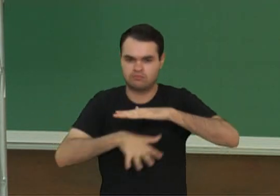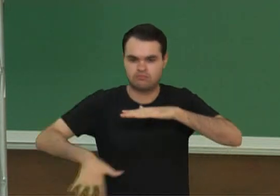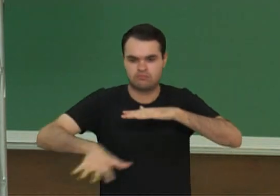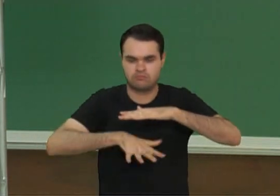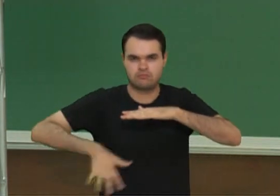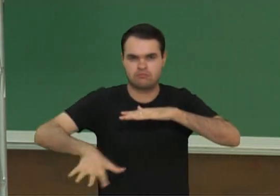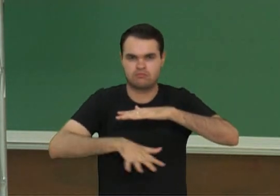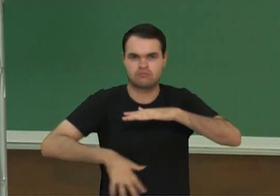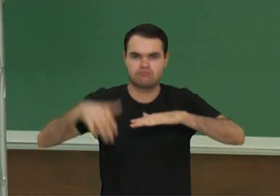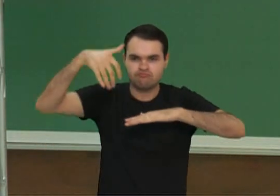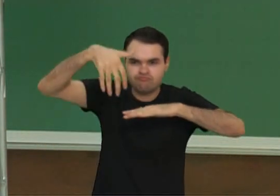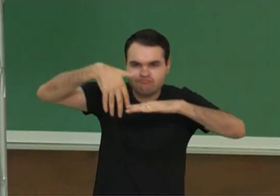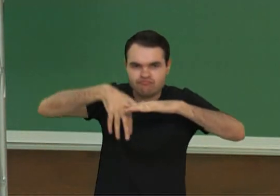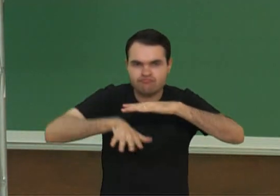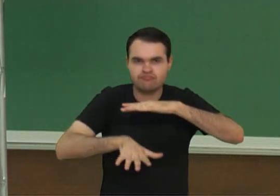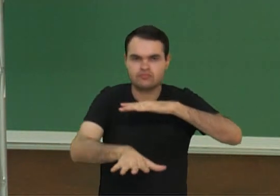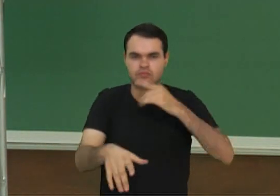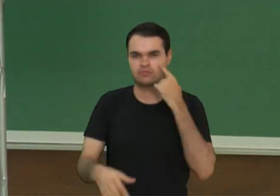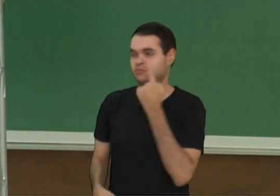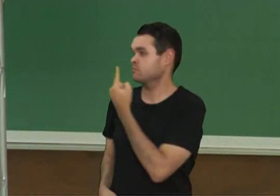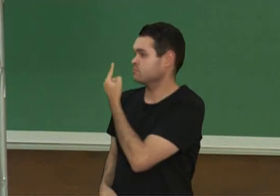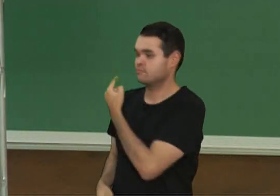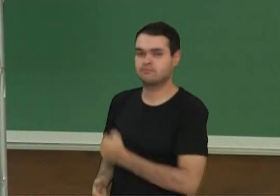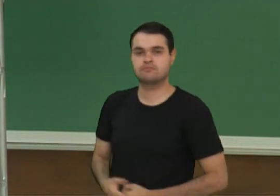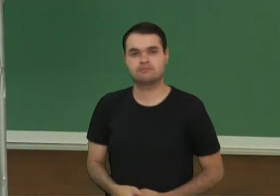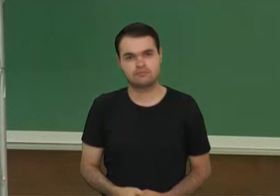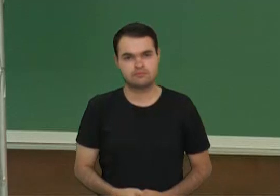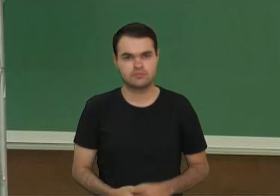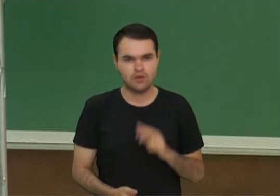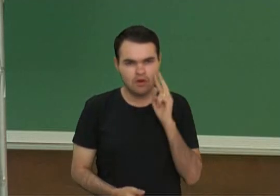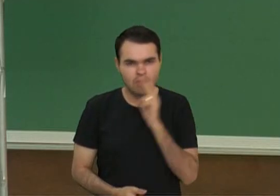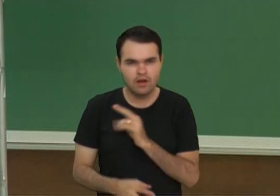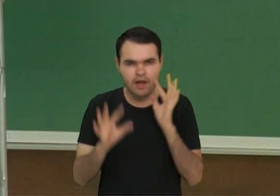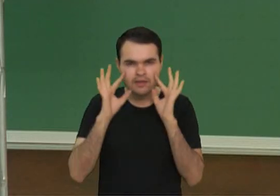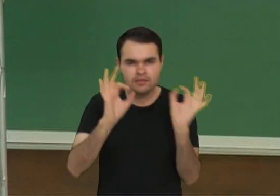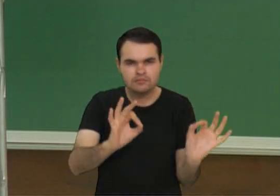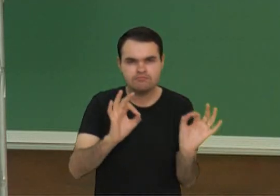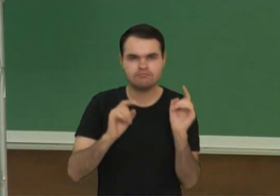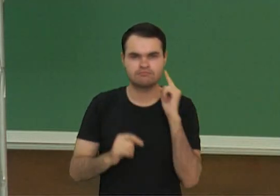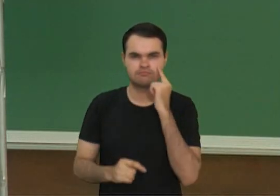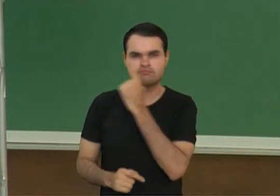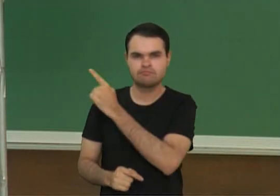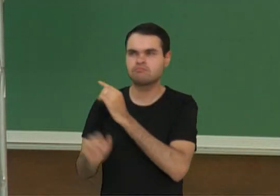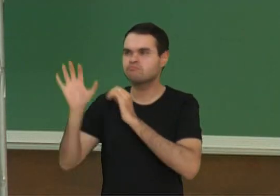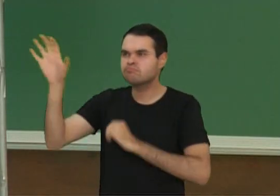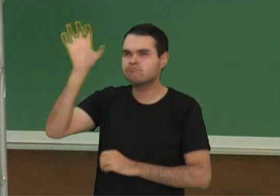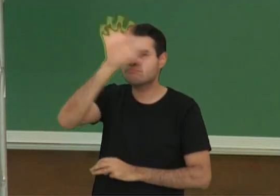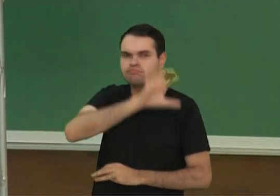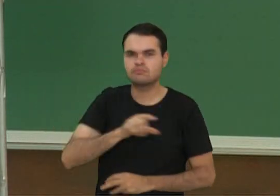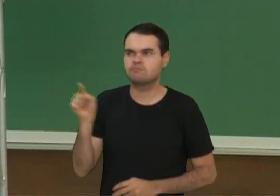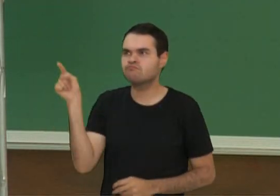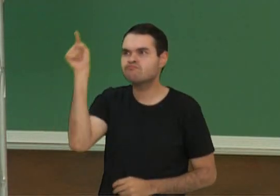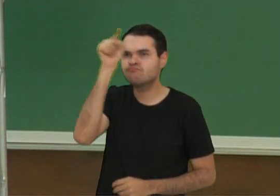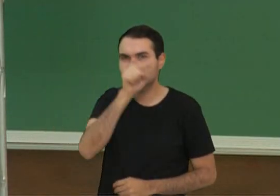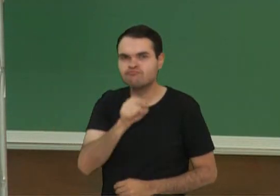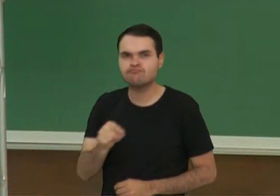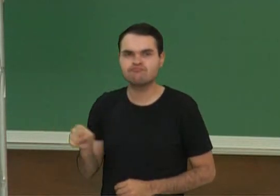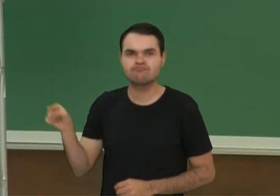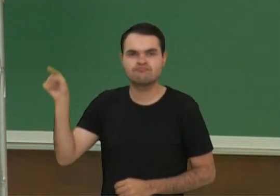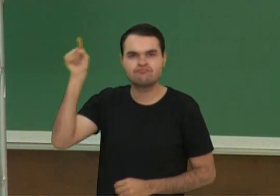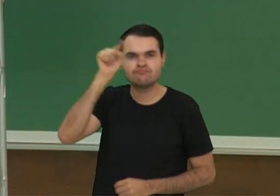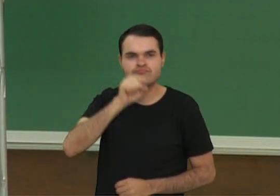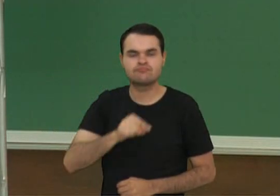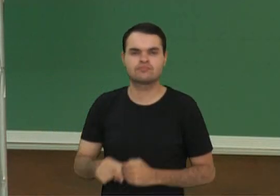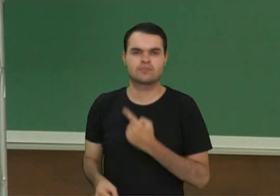acabei de falar, você está vendo nessa ilustração aqui, ó. Então, se você olhar com bastante atenção, observar as flechas, você vai perceber que o